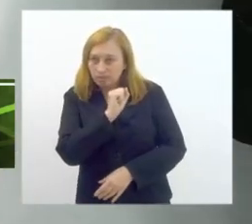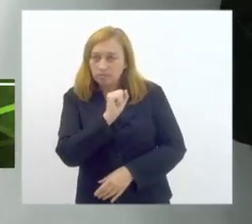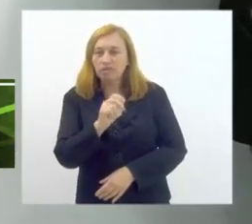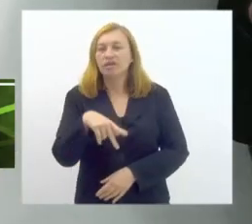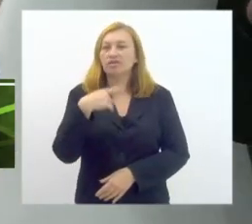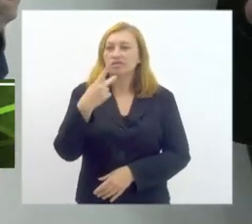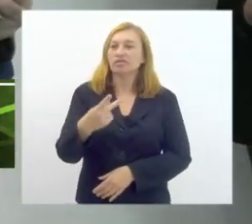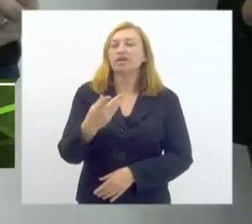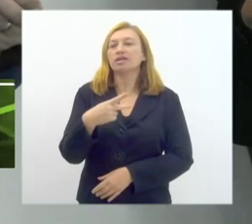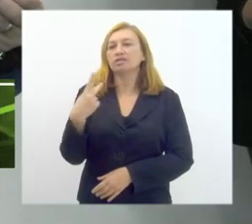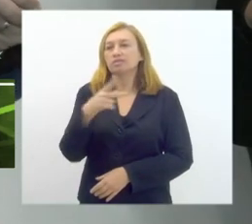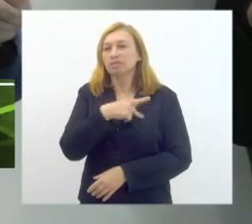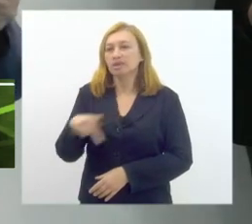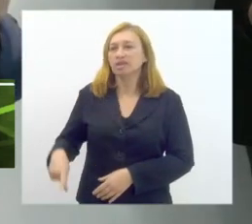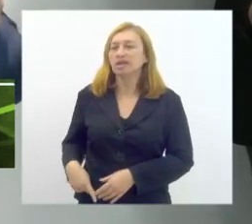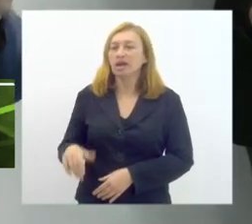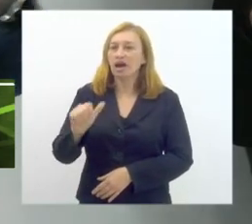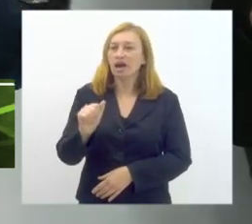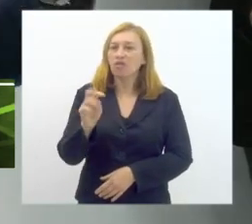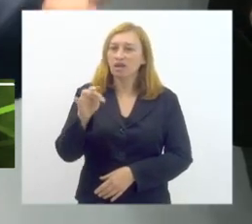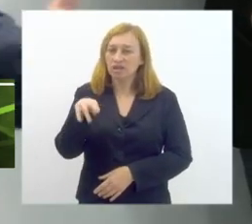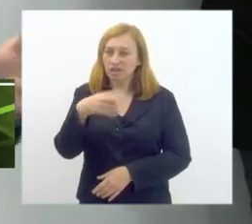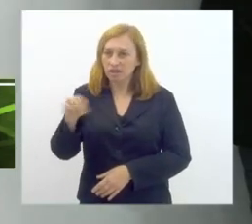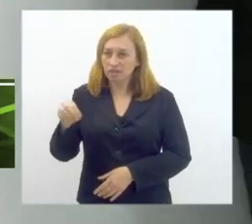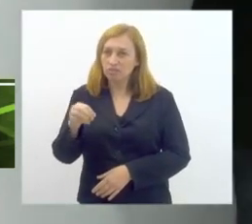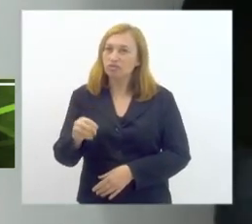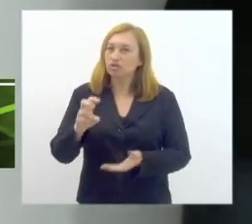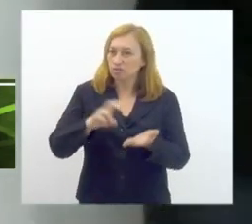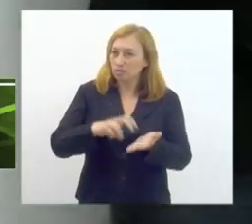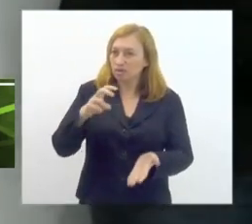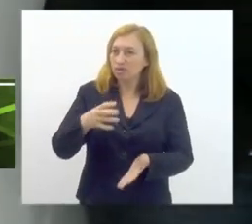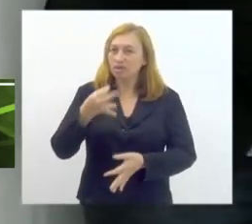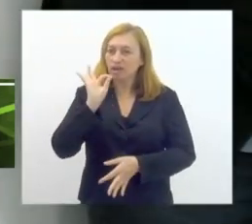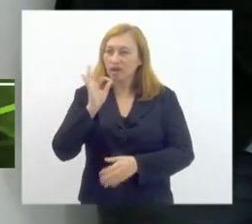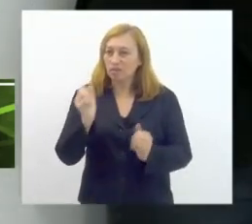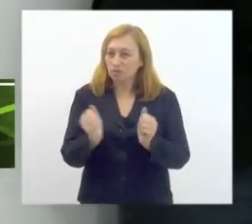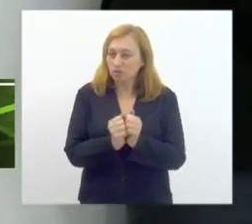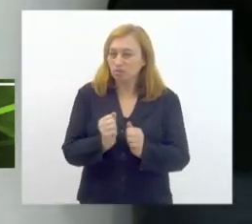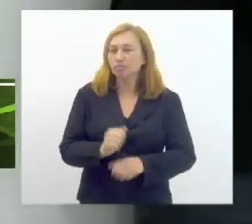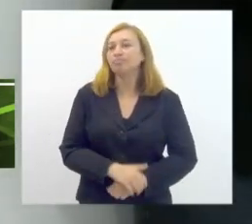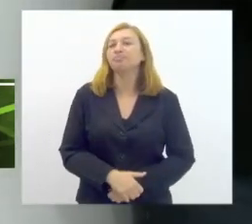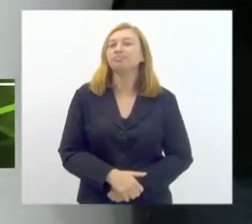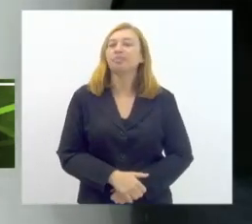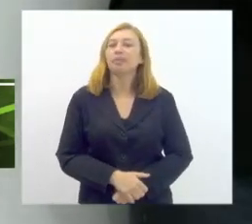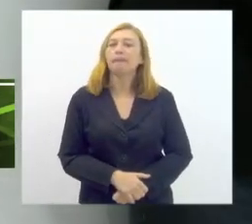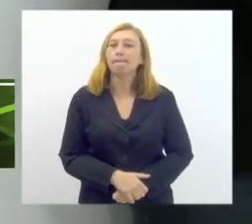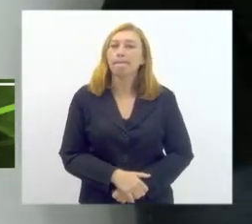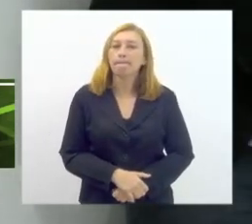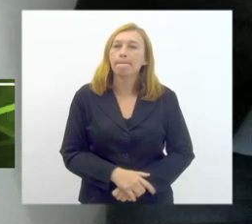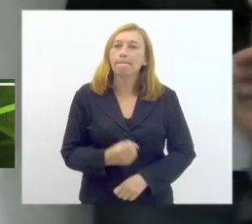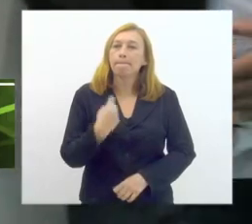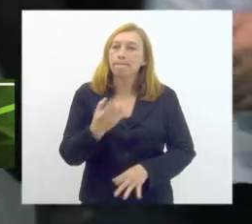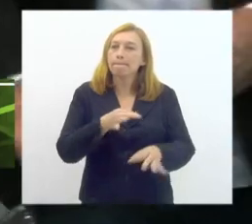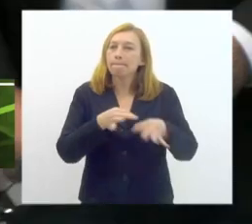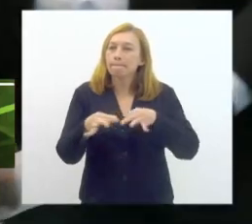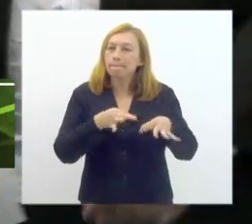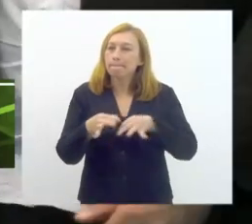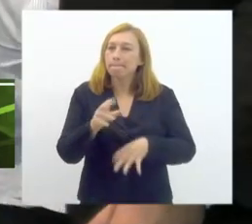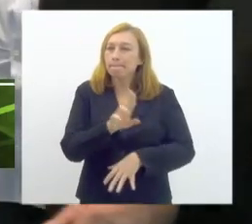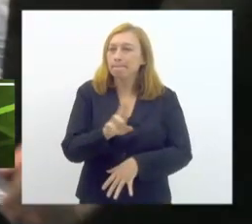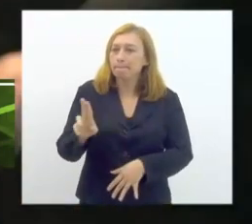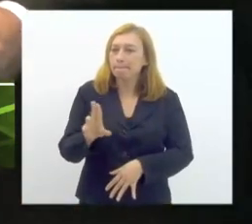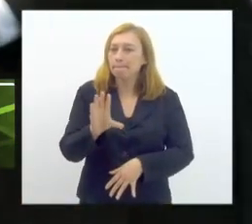fala do nosso presidente Alfredão hoje pela manhã, enquanto estávamos tomando café da manhã, né? O nosso projeto tem o nome